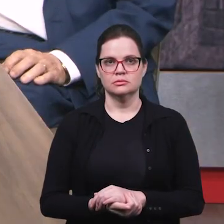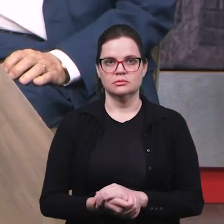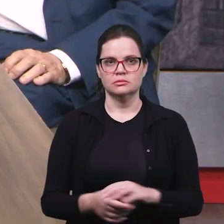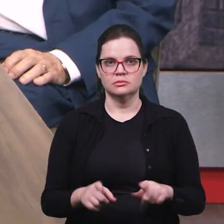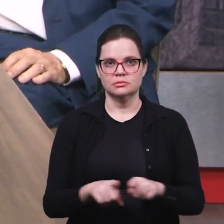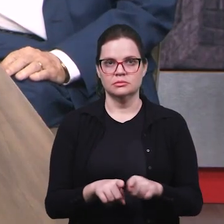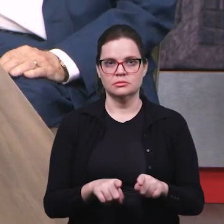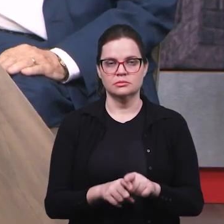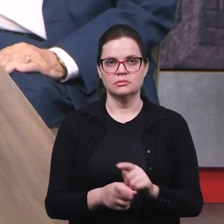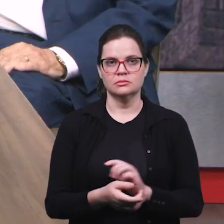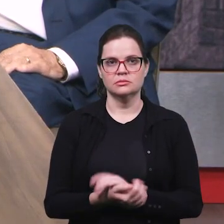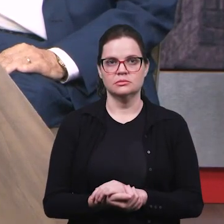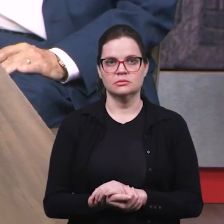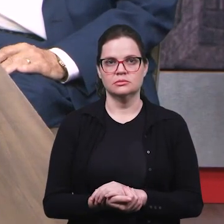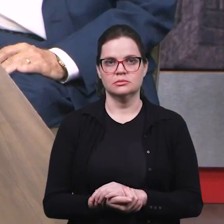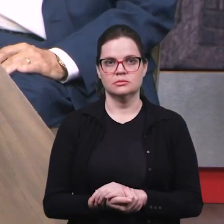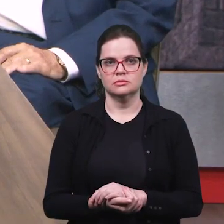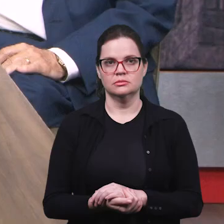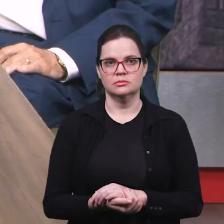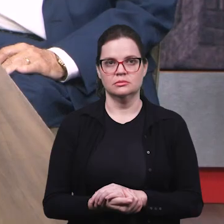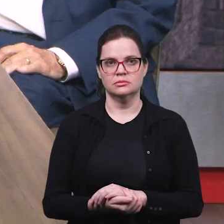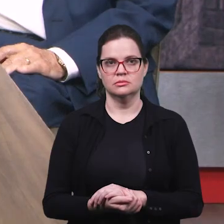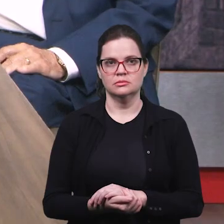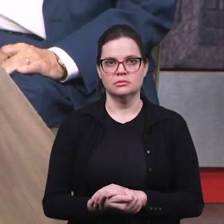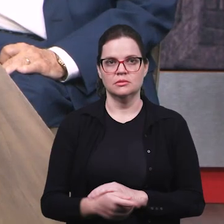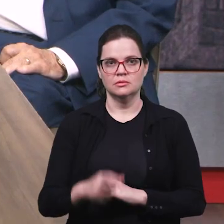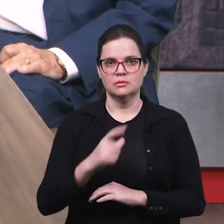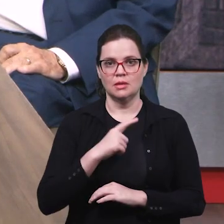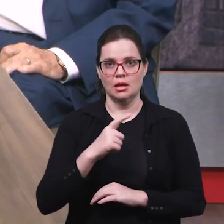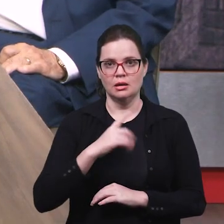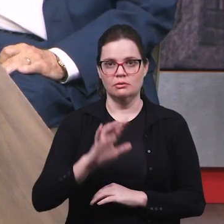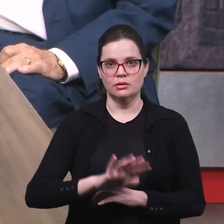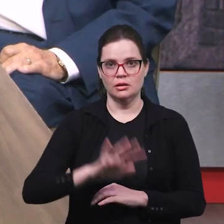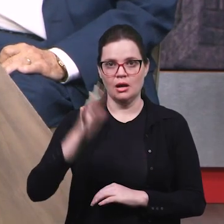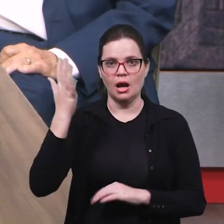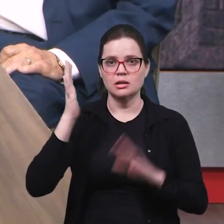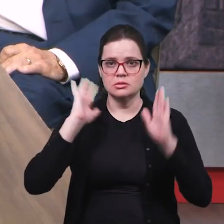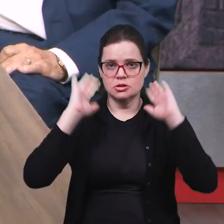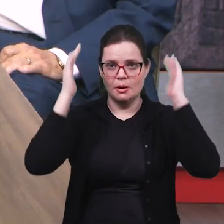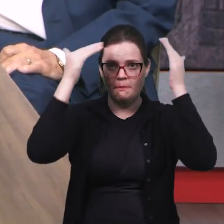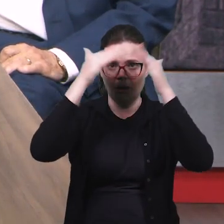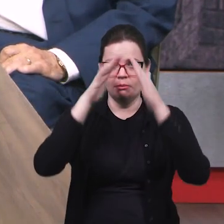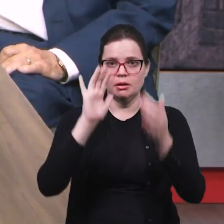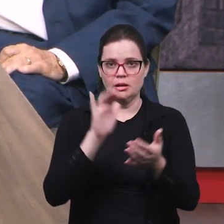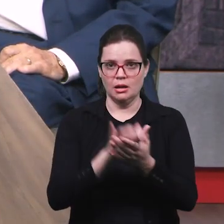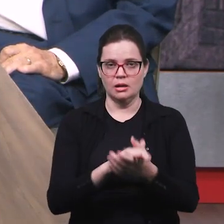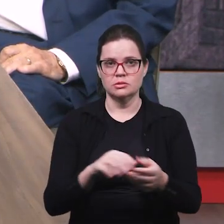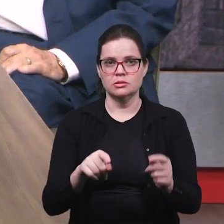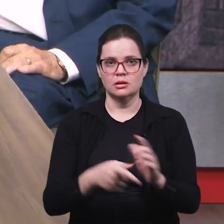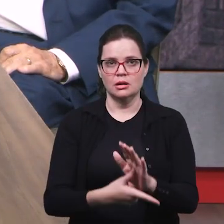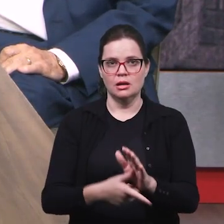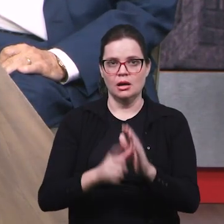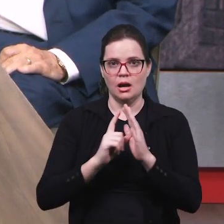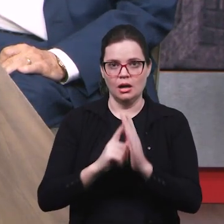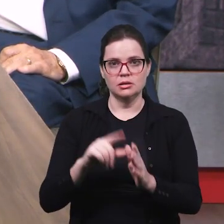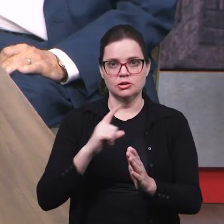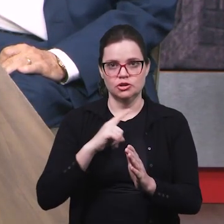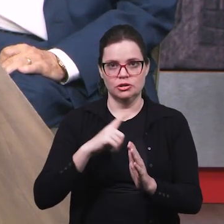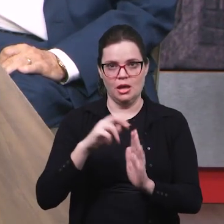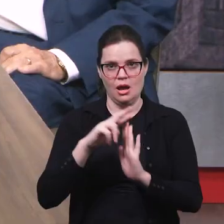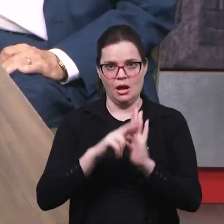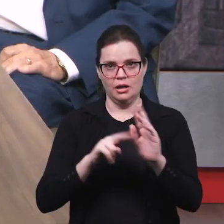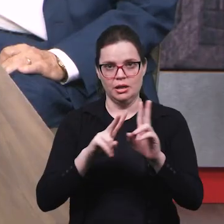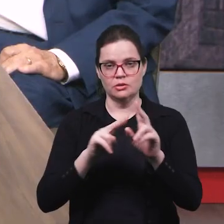papas casados, tiveram, né, bispos, tiveram muitos, né? Muitos casos. A história conta muitas coisas. É a história que conta. Né? Antes da instituição do